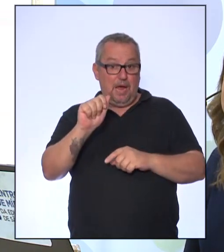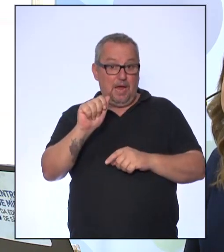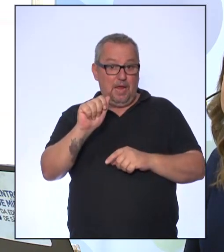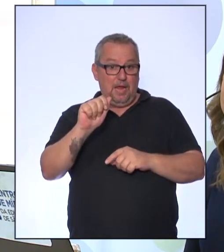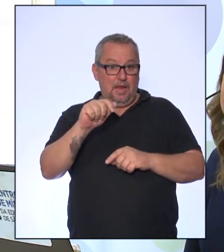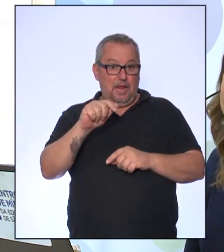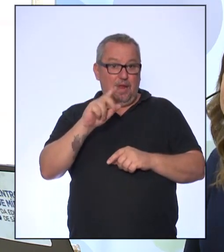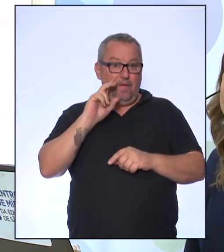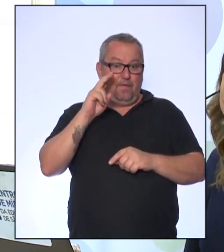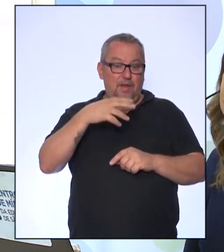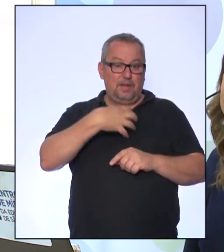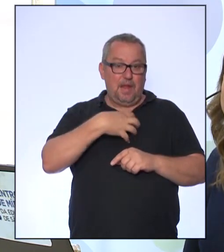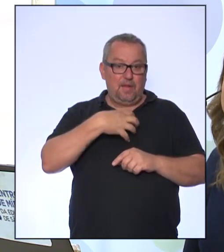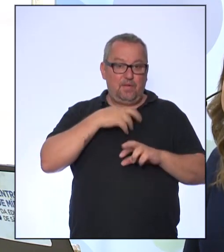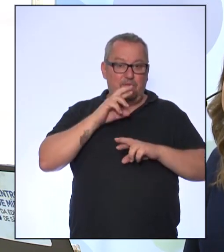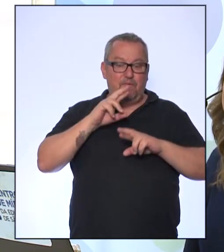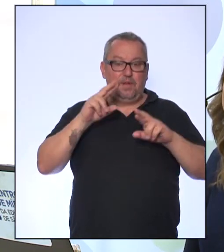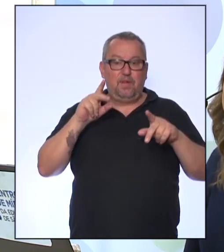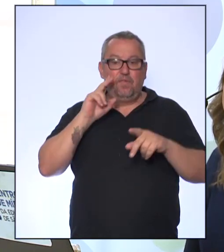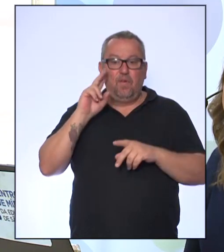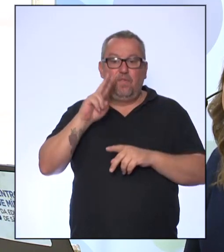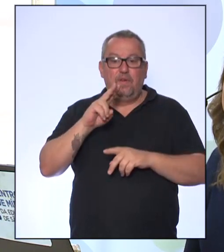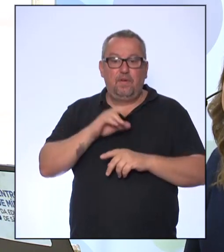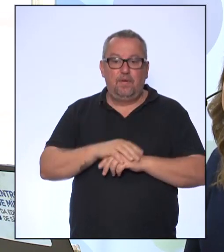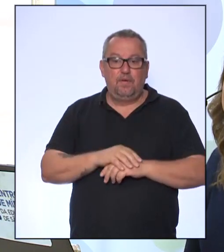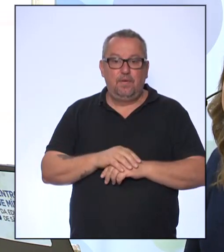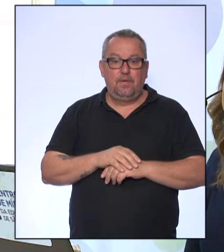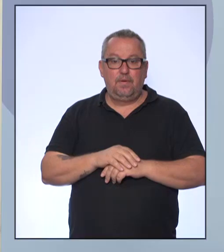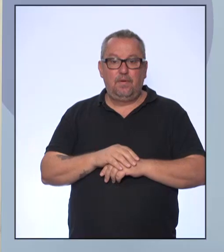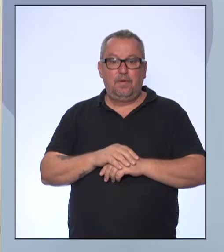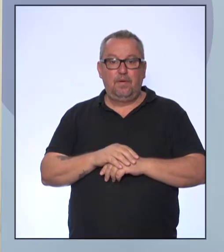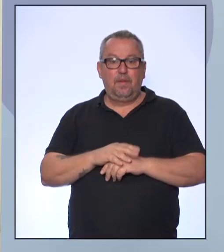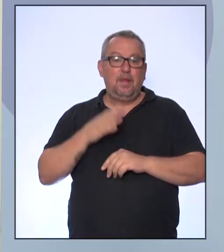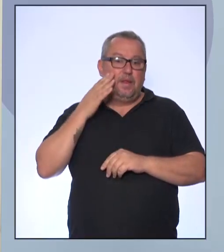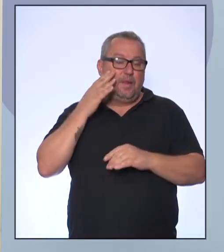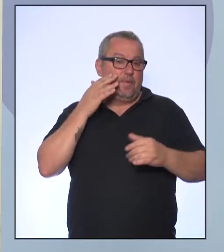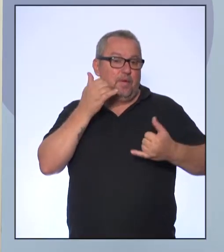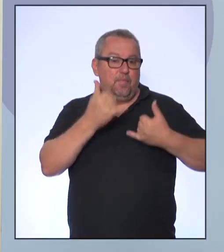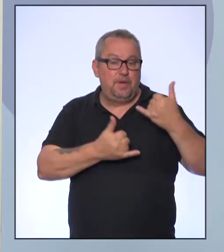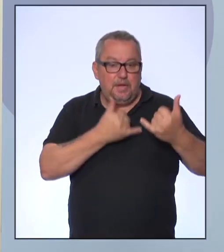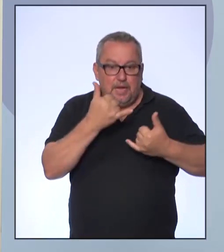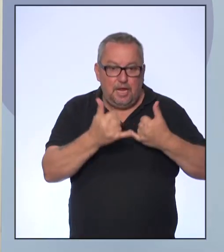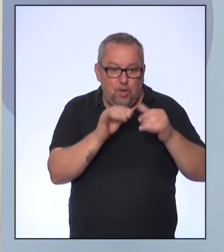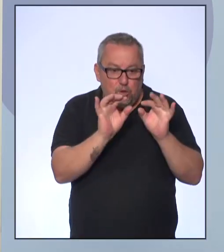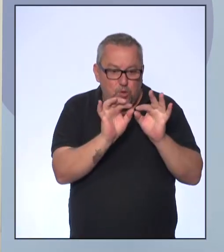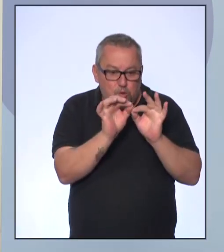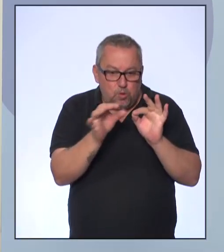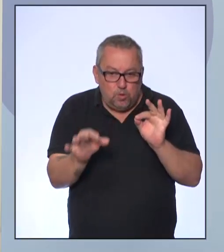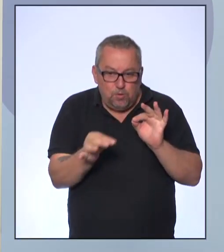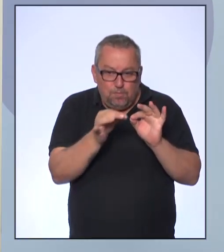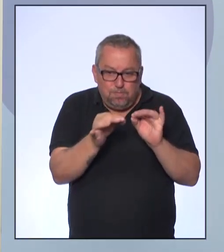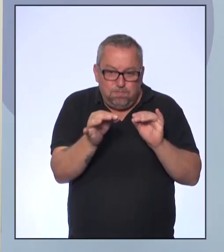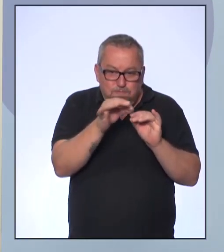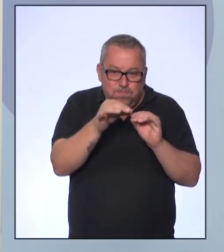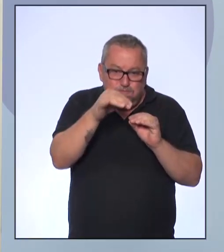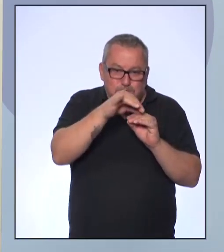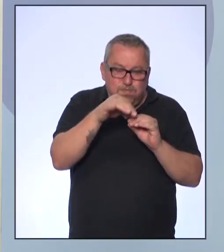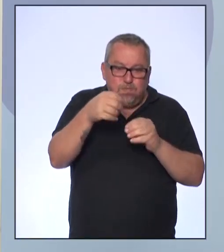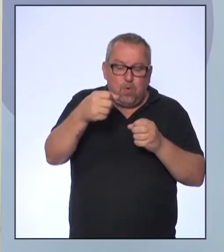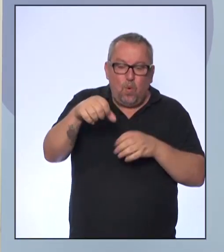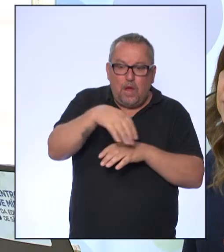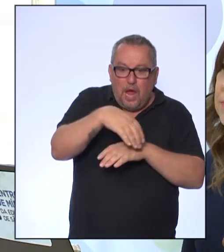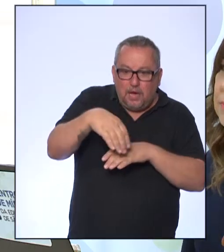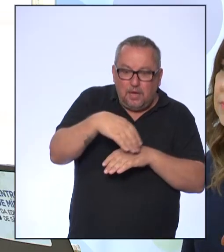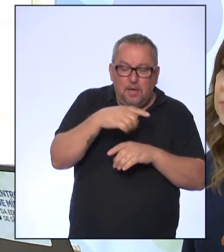estado físico diferente? Olha só, gente, isso daqui, sabe aqueles brinquedinhos de pecinhas que você pega as pecinhas e monta lá um carrinho, monta